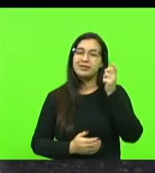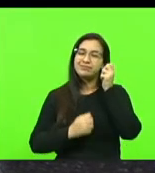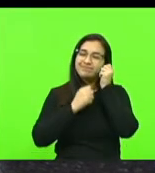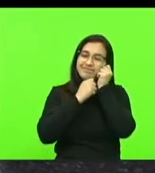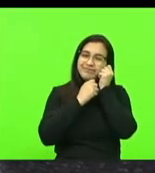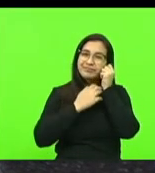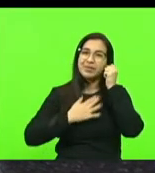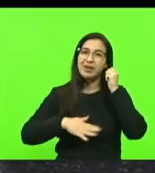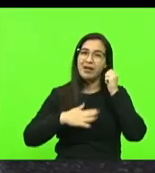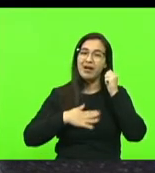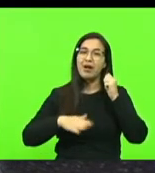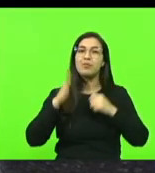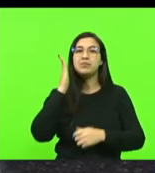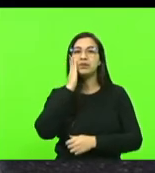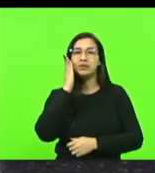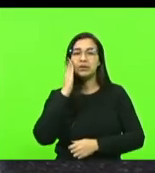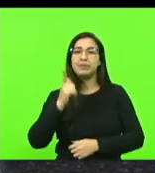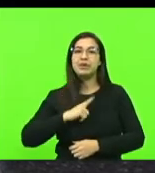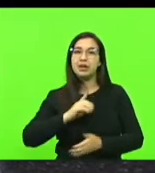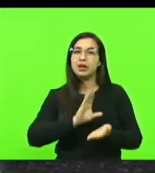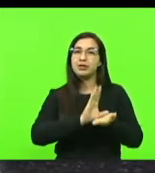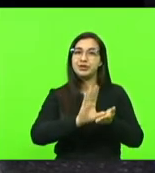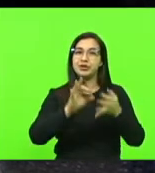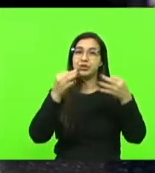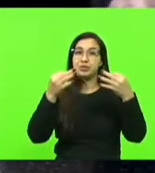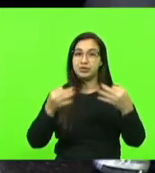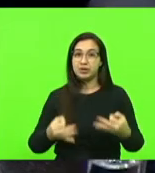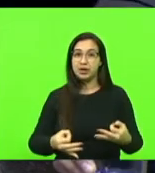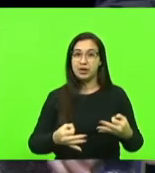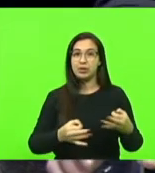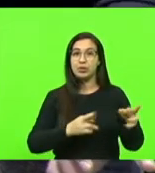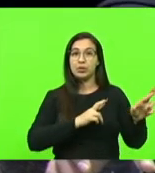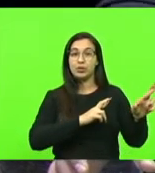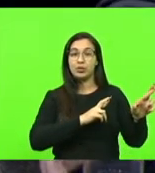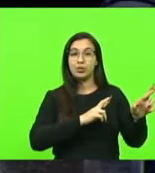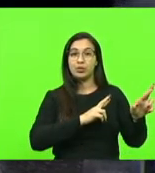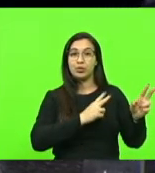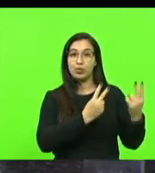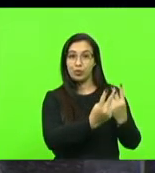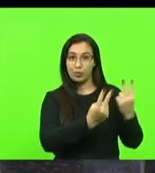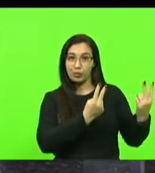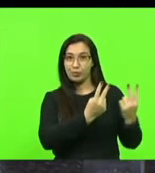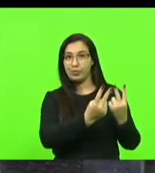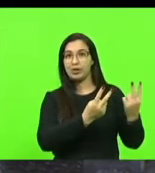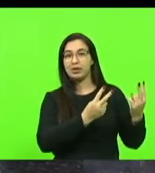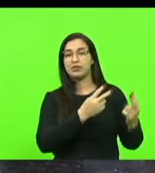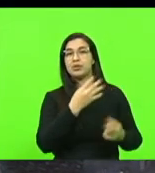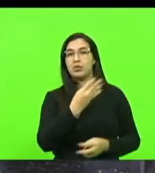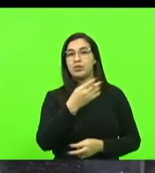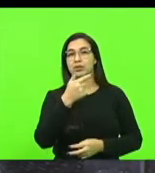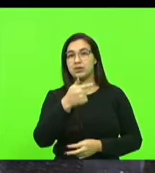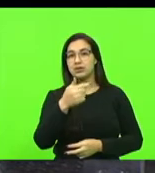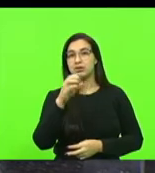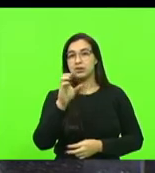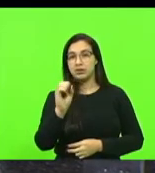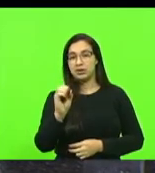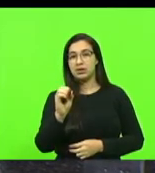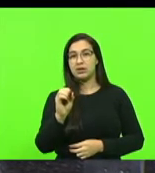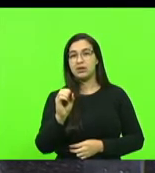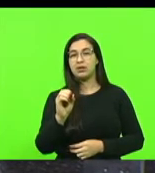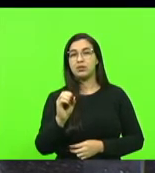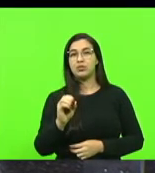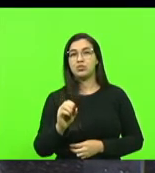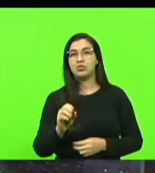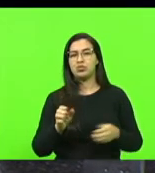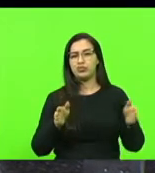os recursos necessários para a duplicação da 470, principalmente nos trechos 2 e 3, aliás, 3 e